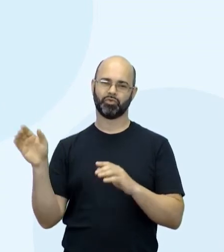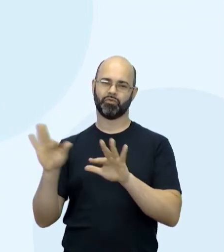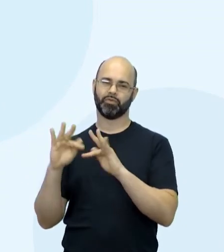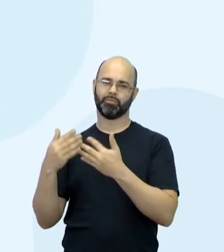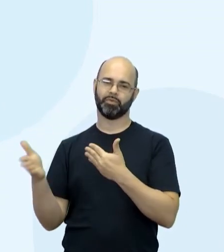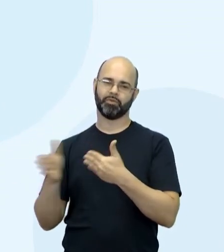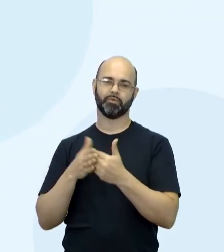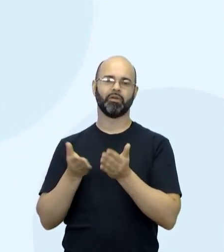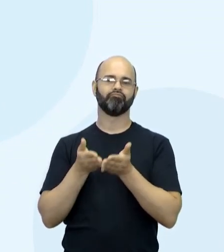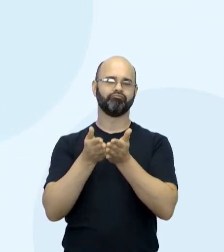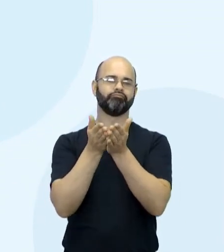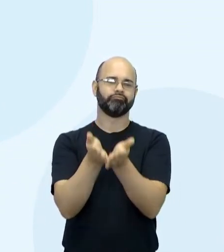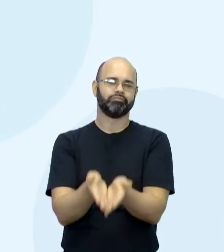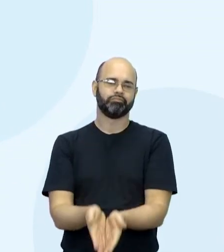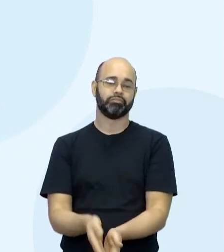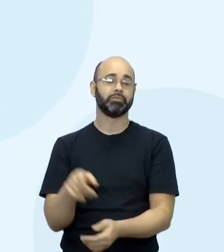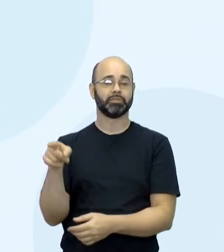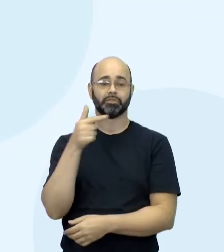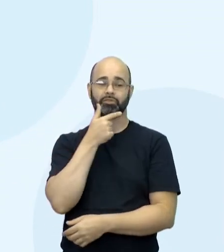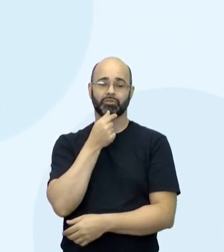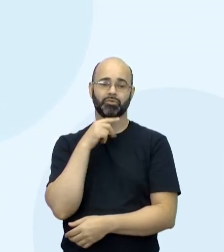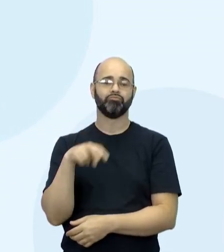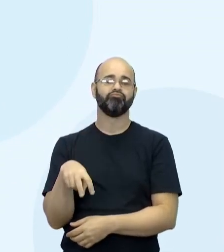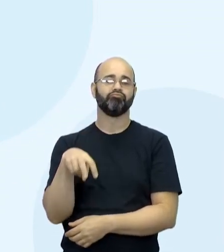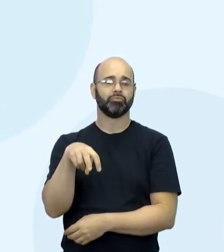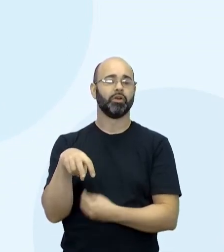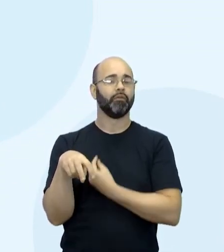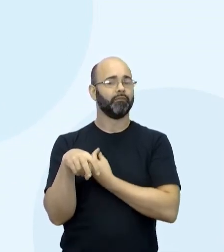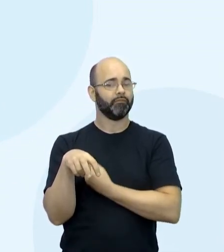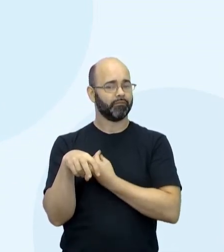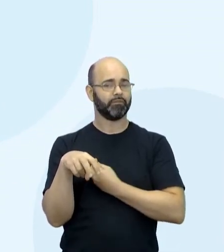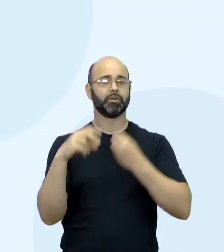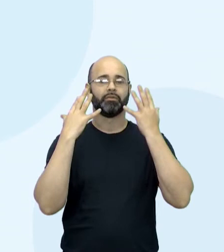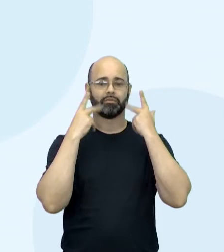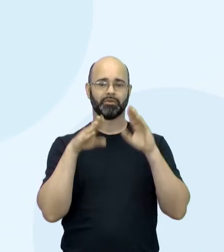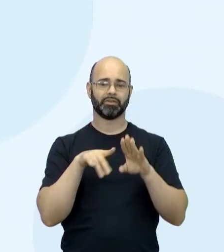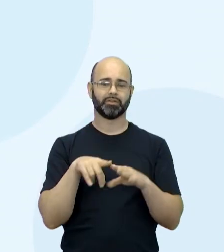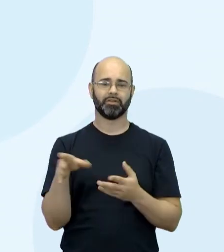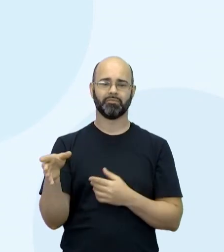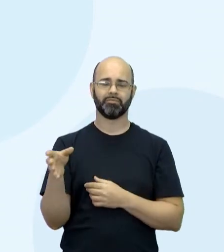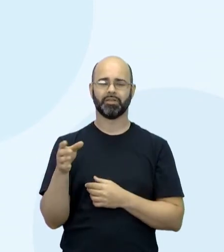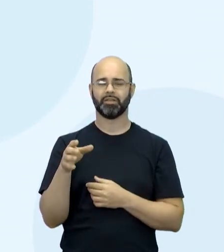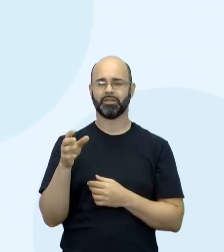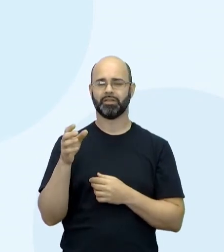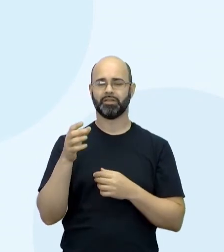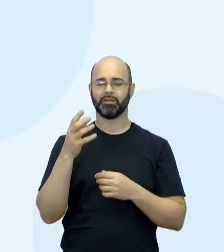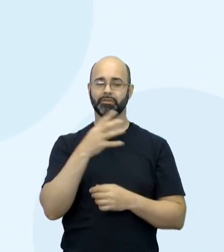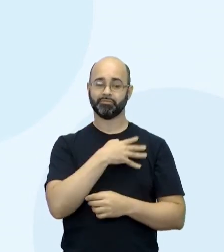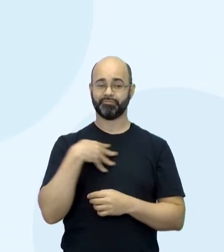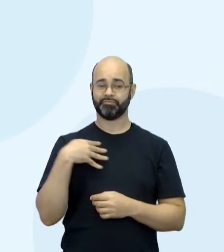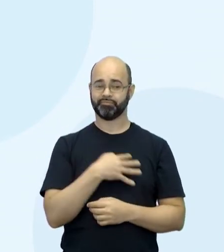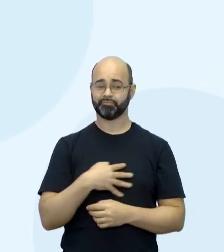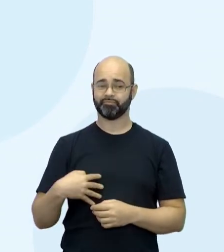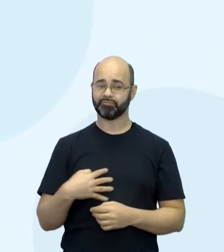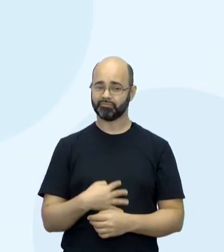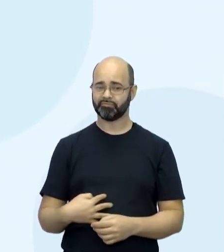naufraga e o jovem sobrevive junto com alguns animais, incluindo um temível tigre de Bengala, com o qual desenvolve uma